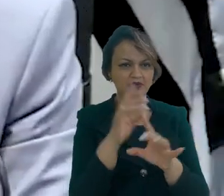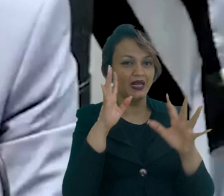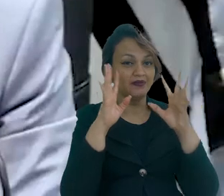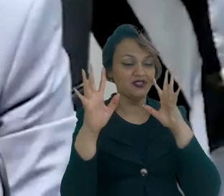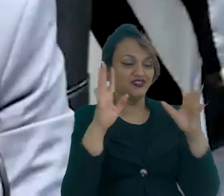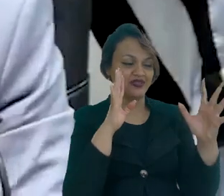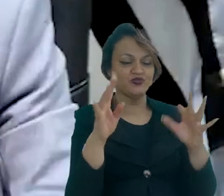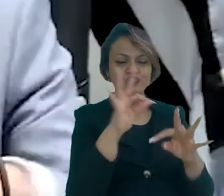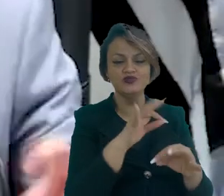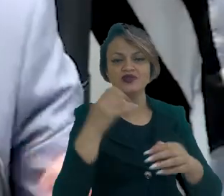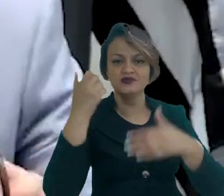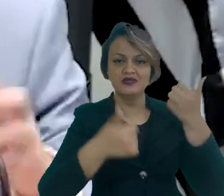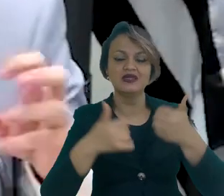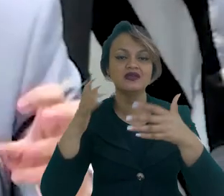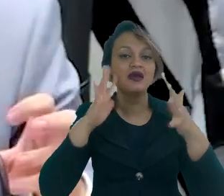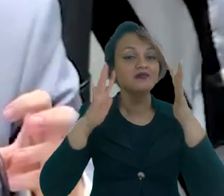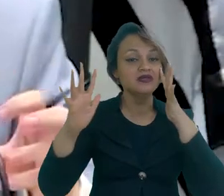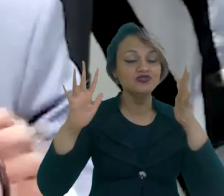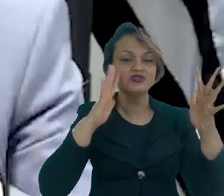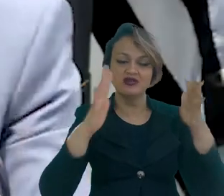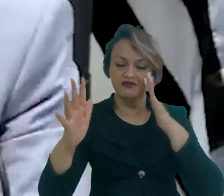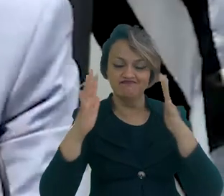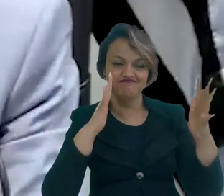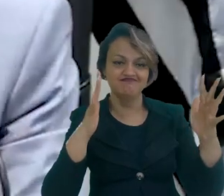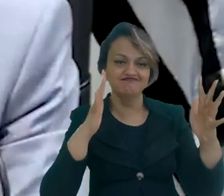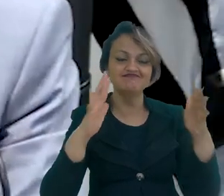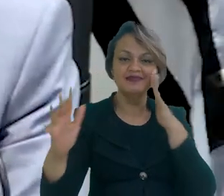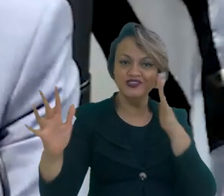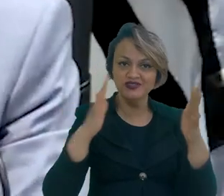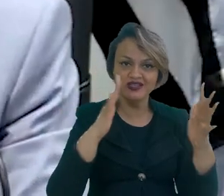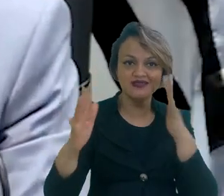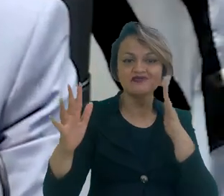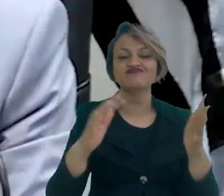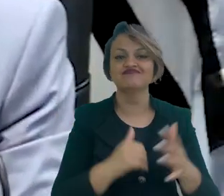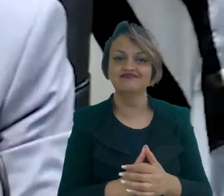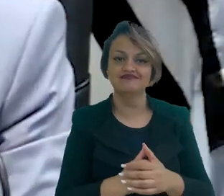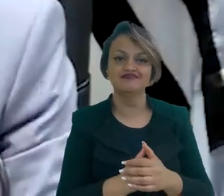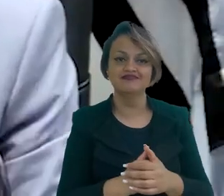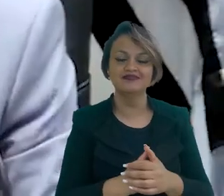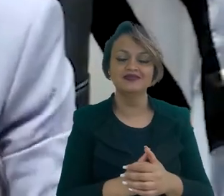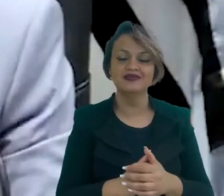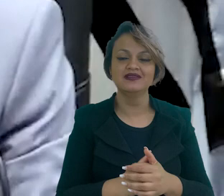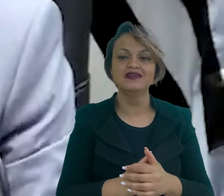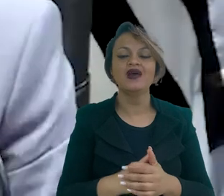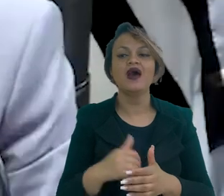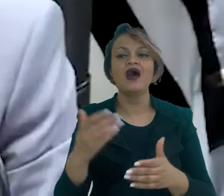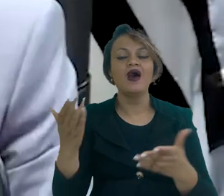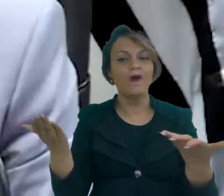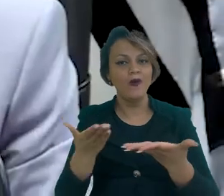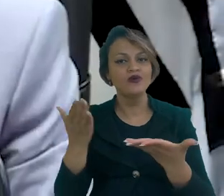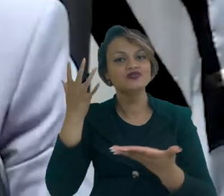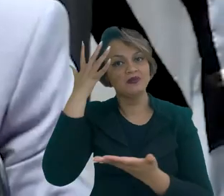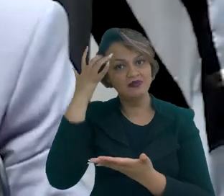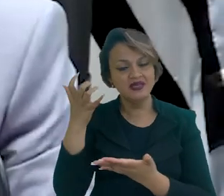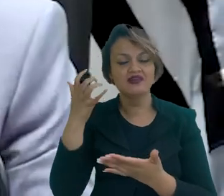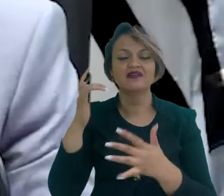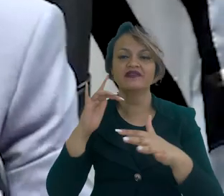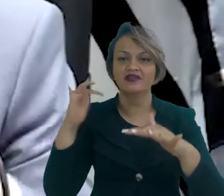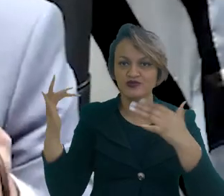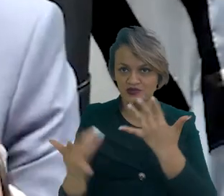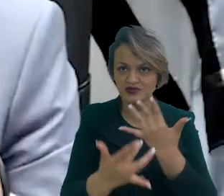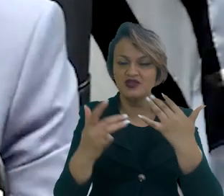e assim para fazer um fecho são meditações vocês vão passar os próximos